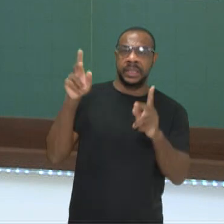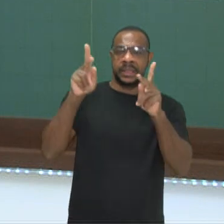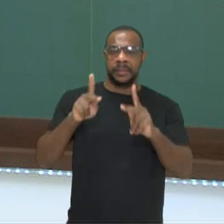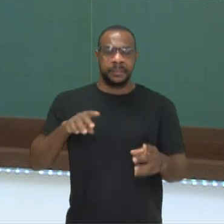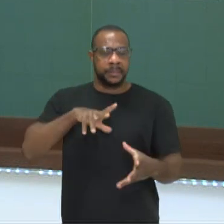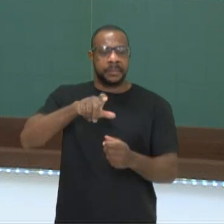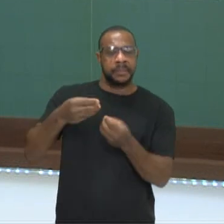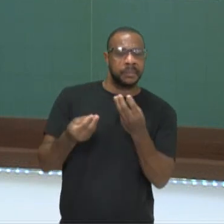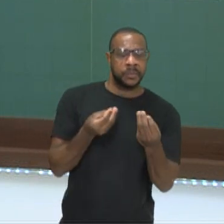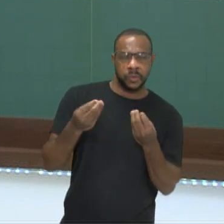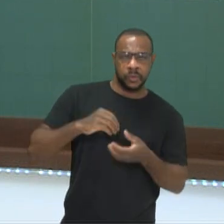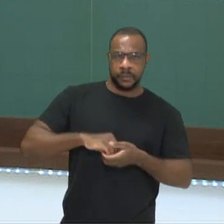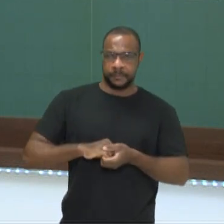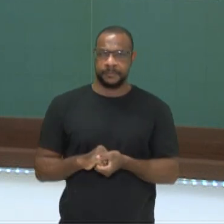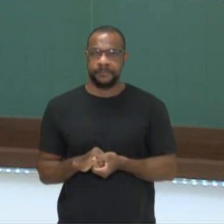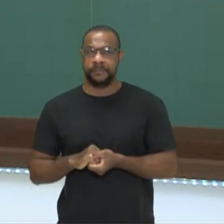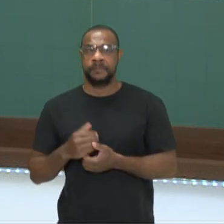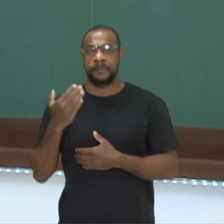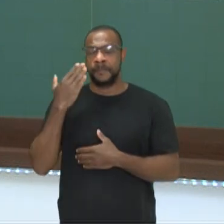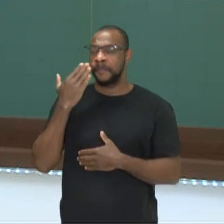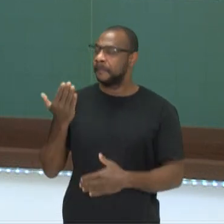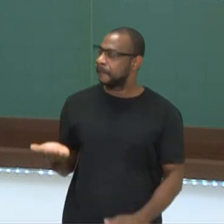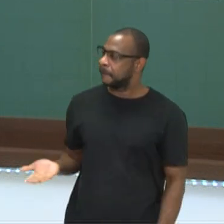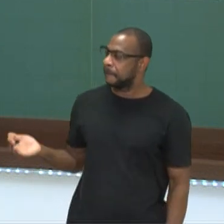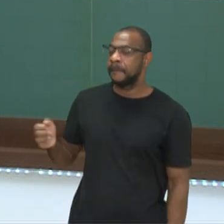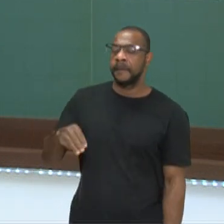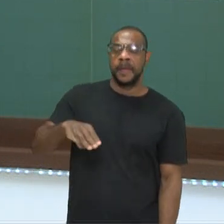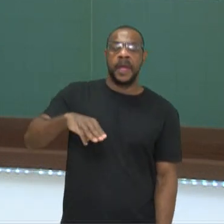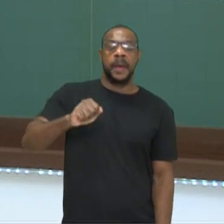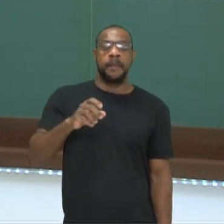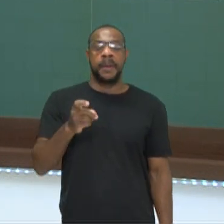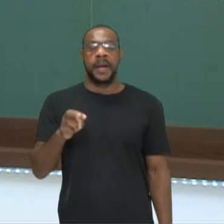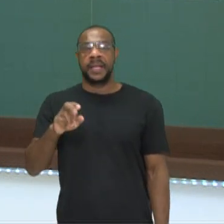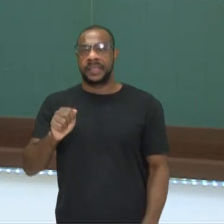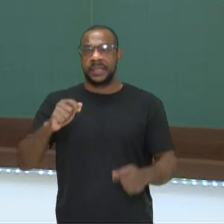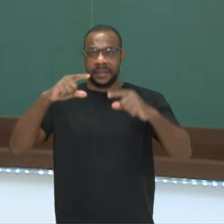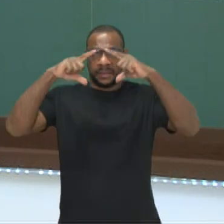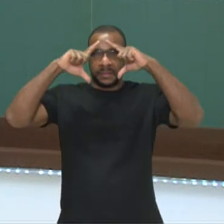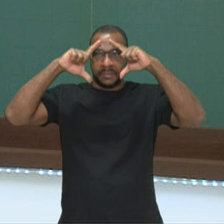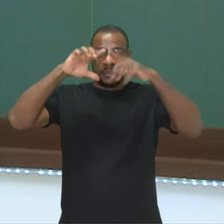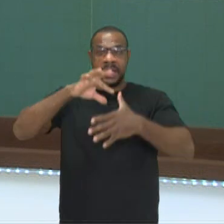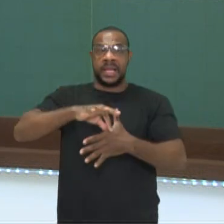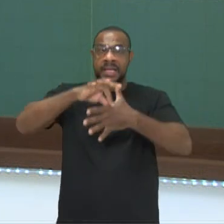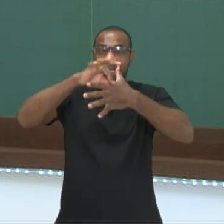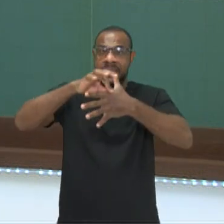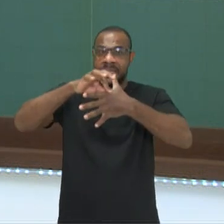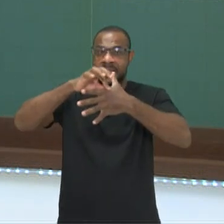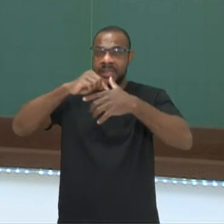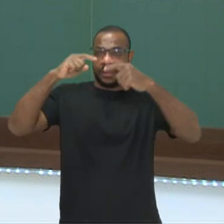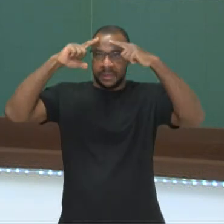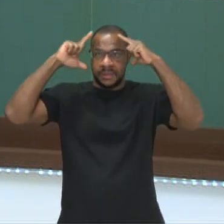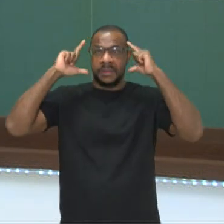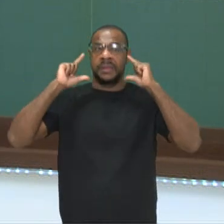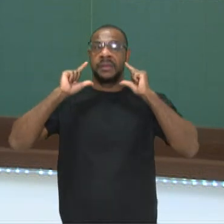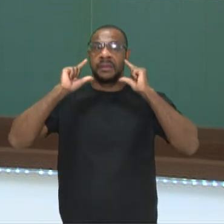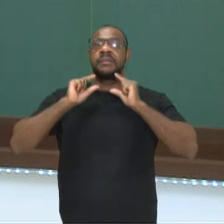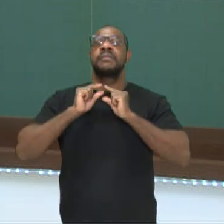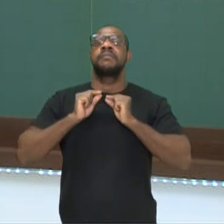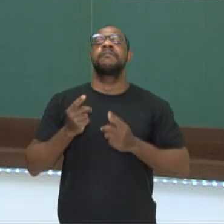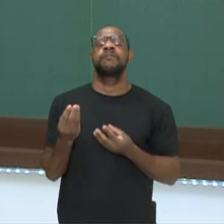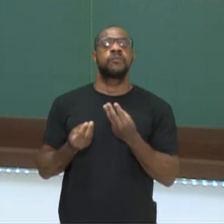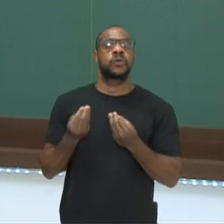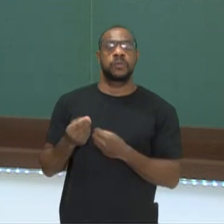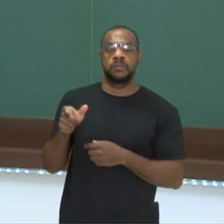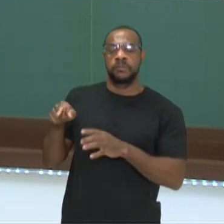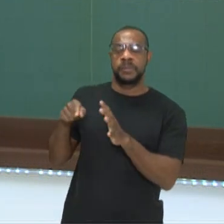do contexto cristão do catolicismo, Madre Teresa de Calcutá, que quando perguntaram para ela, para Madre Teresa,